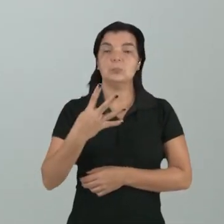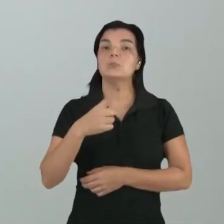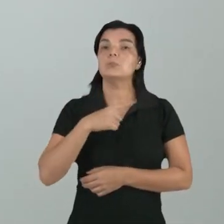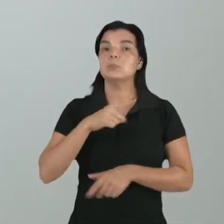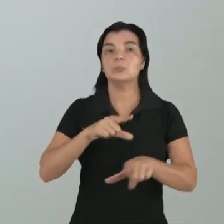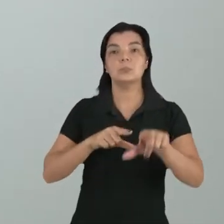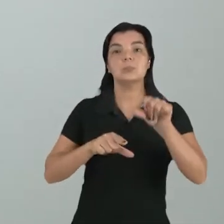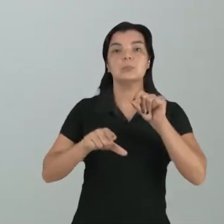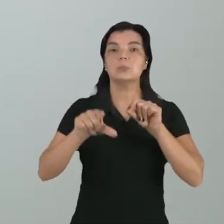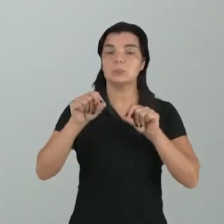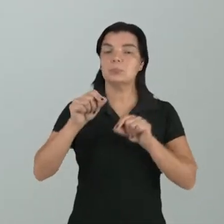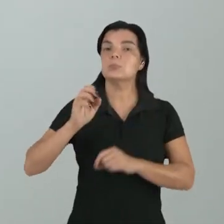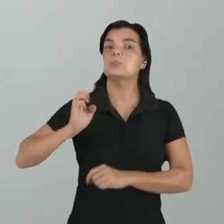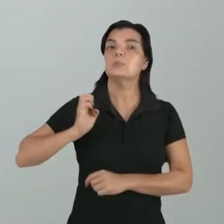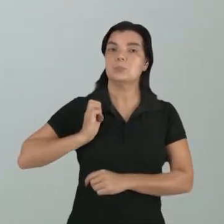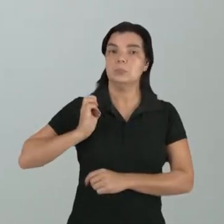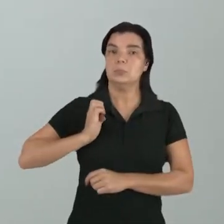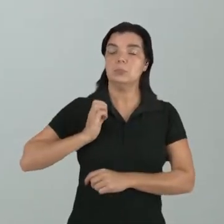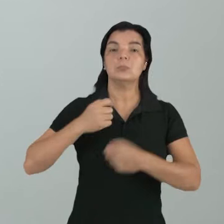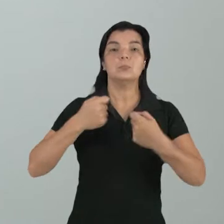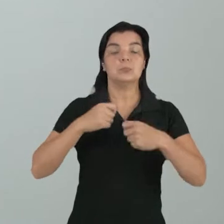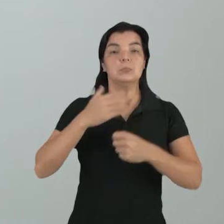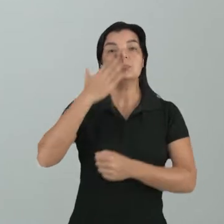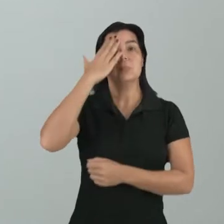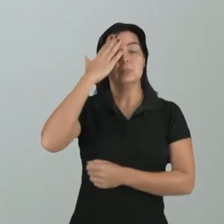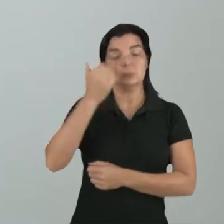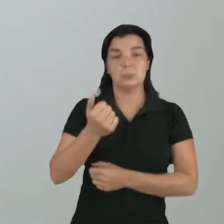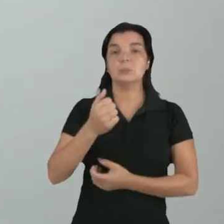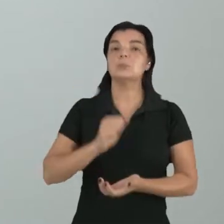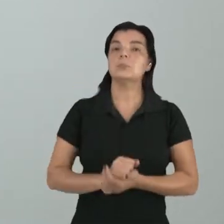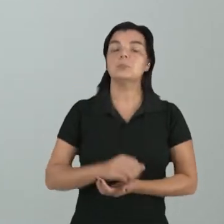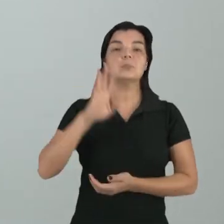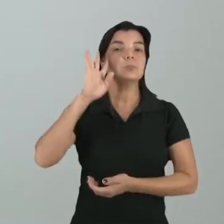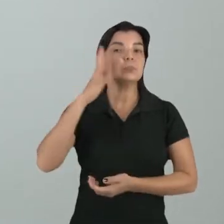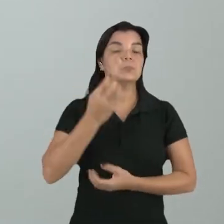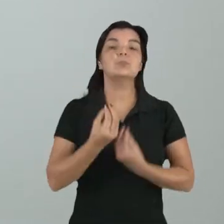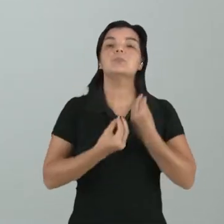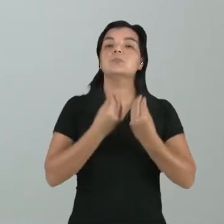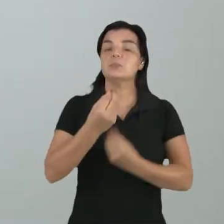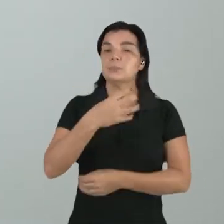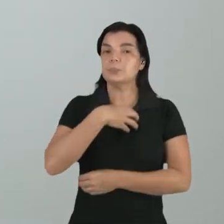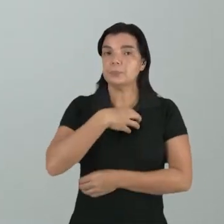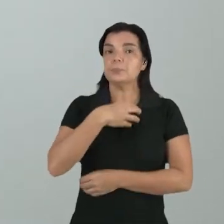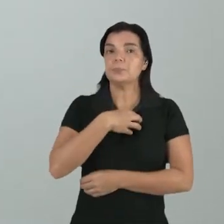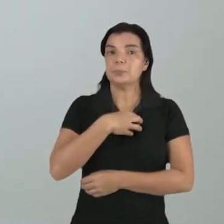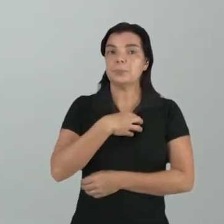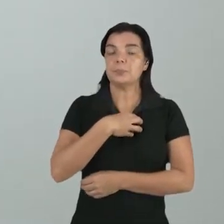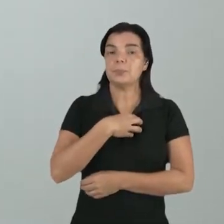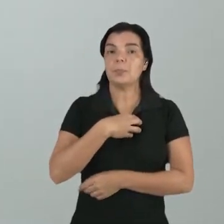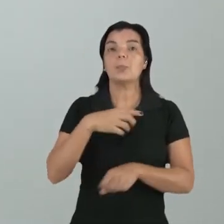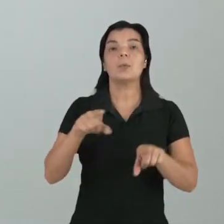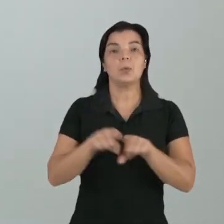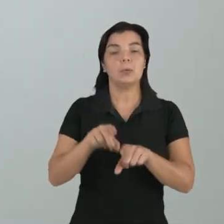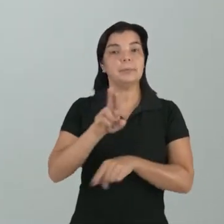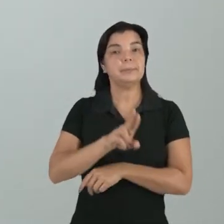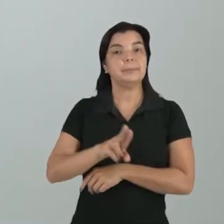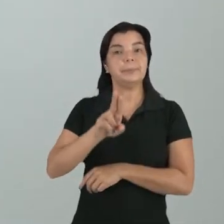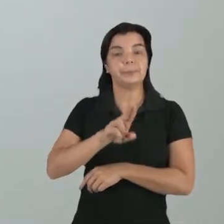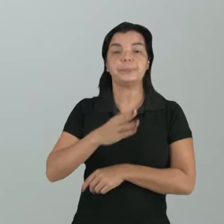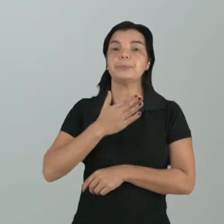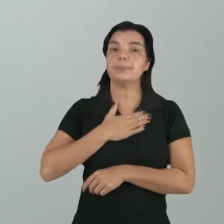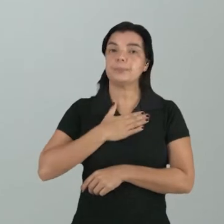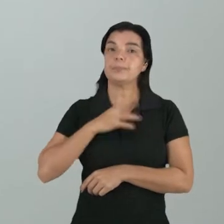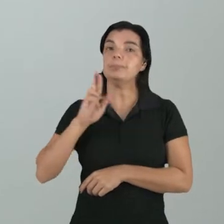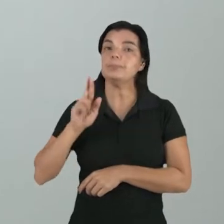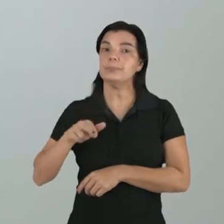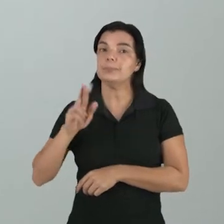que fazer uma escolha ética, eu devo discernir e decidir como eu agir, eu uso